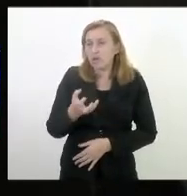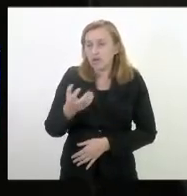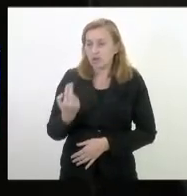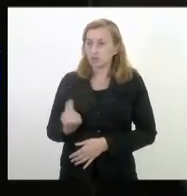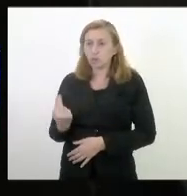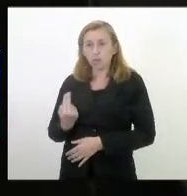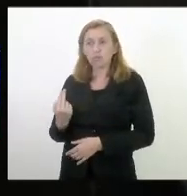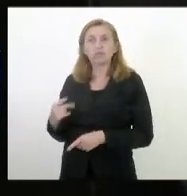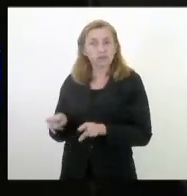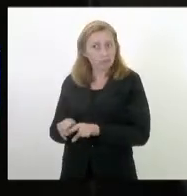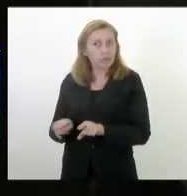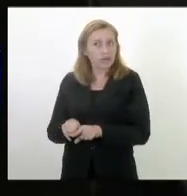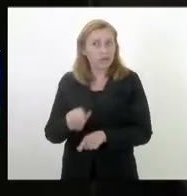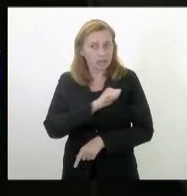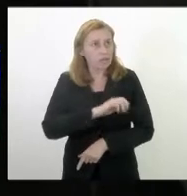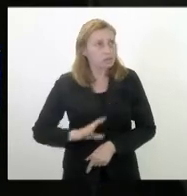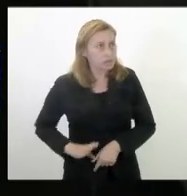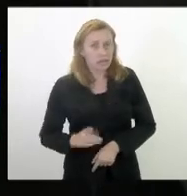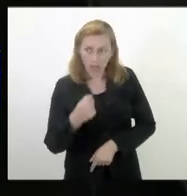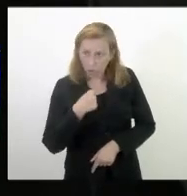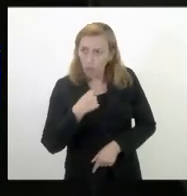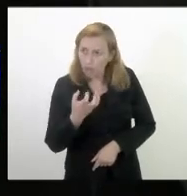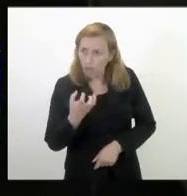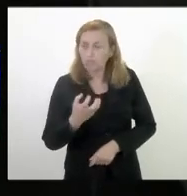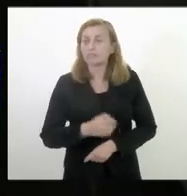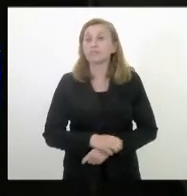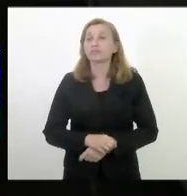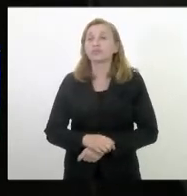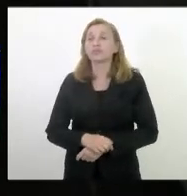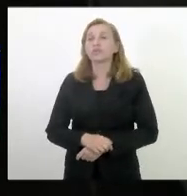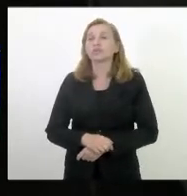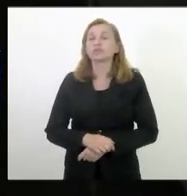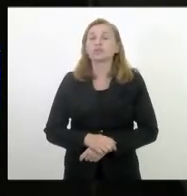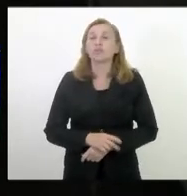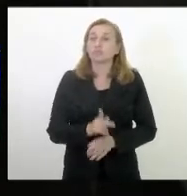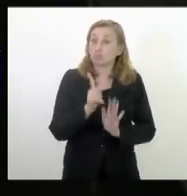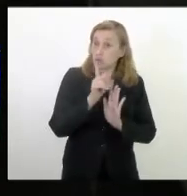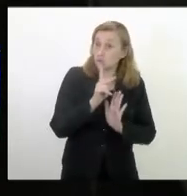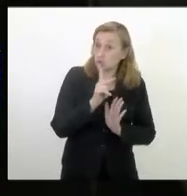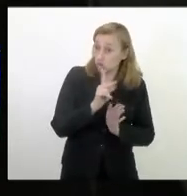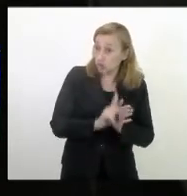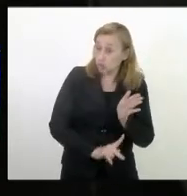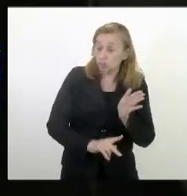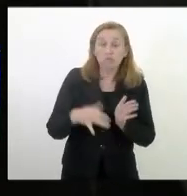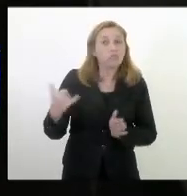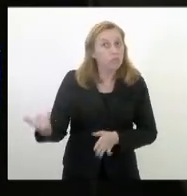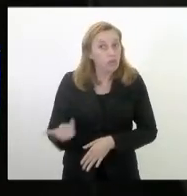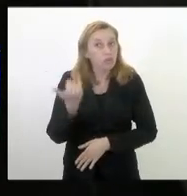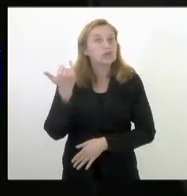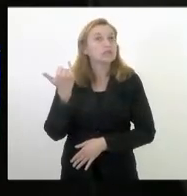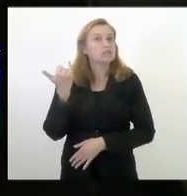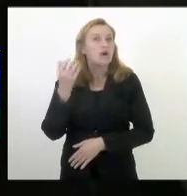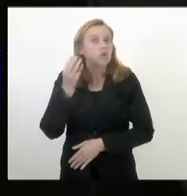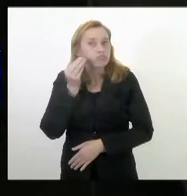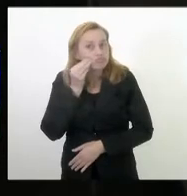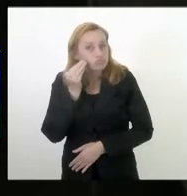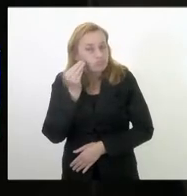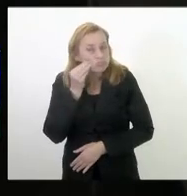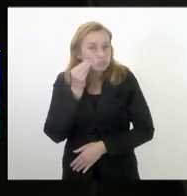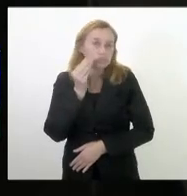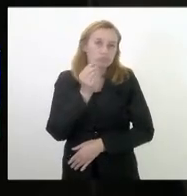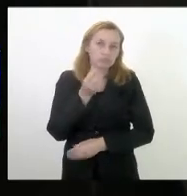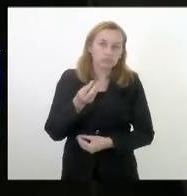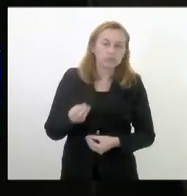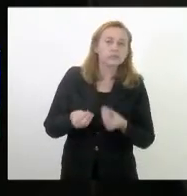André? André, eu quero ser coautora desse projeto. Sei que é um projeto importantíssimo, vai dar oportunidade